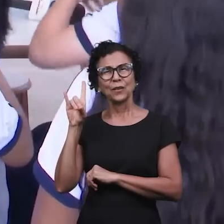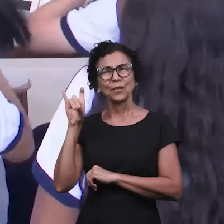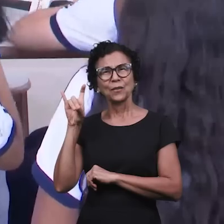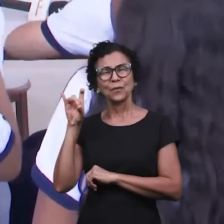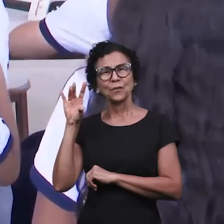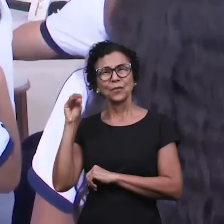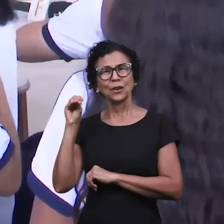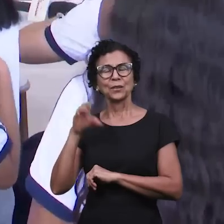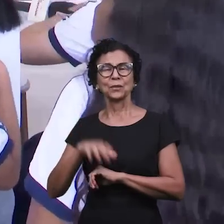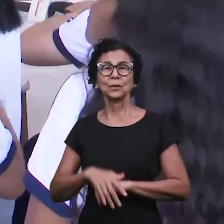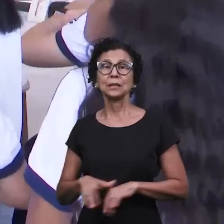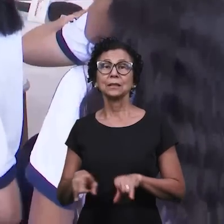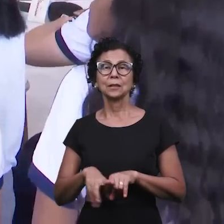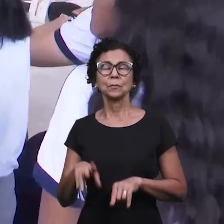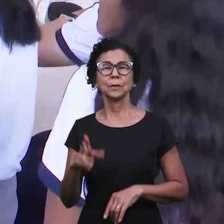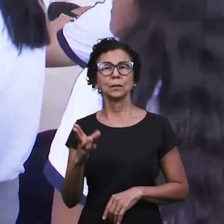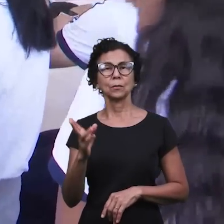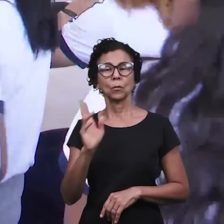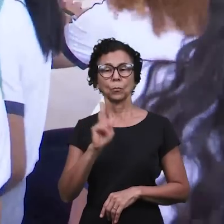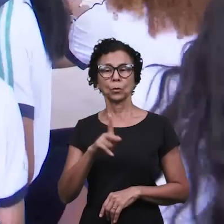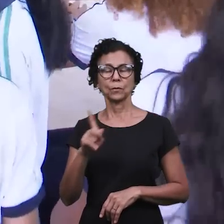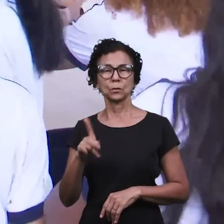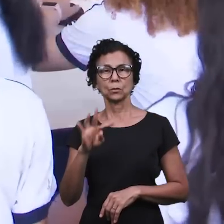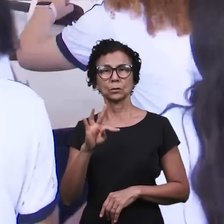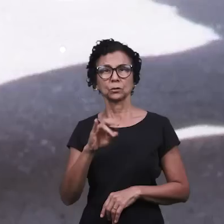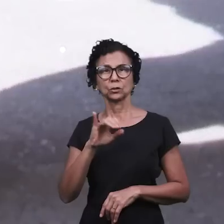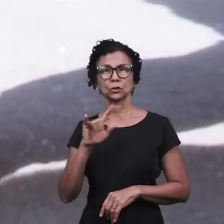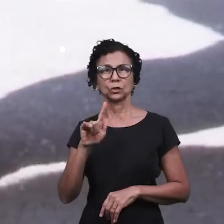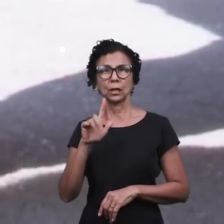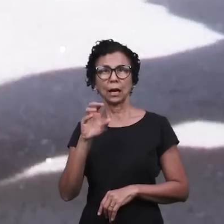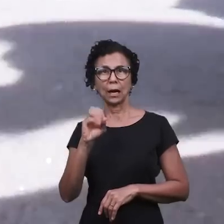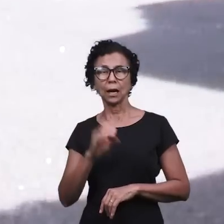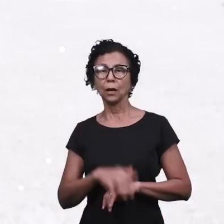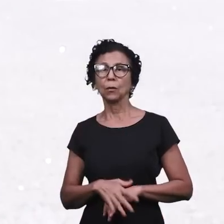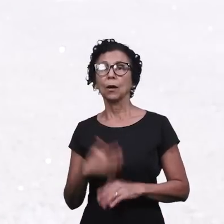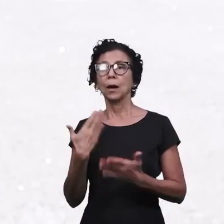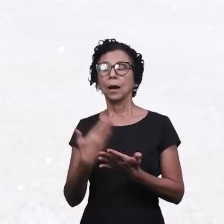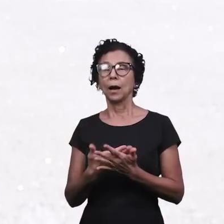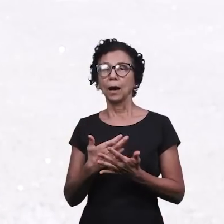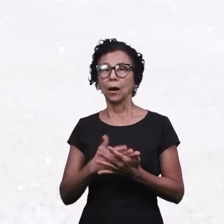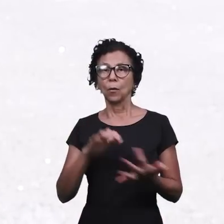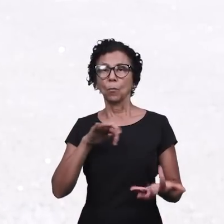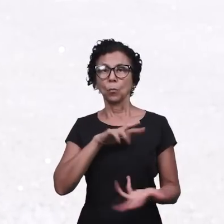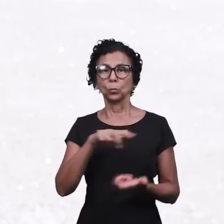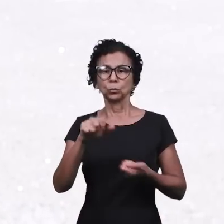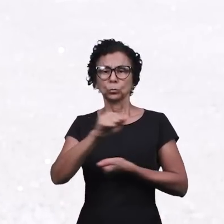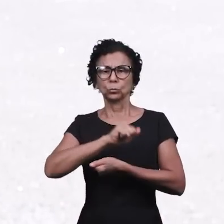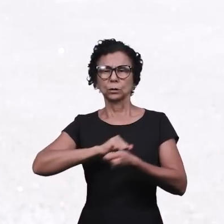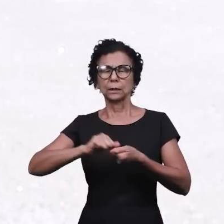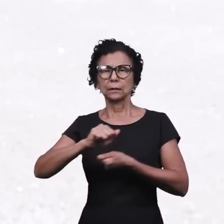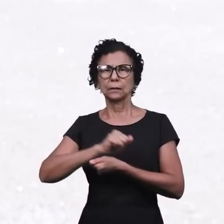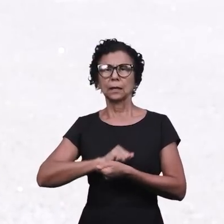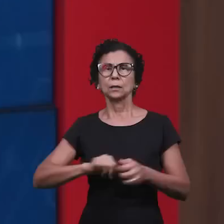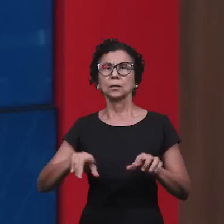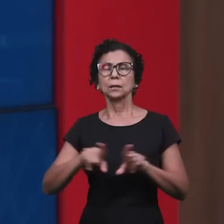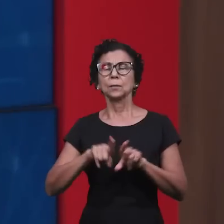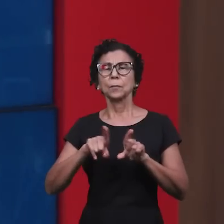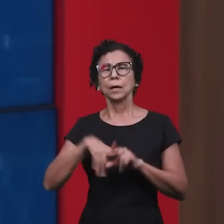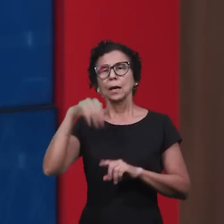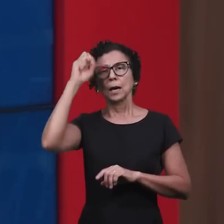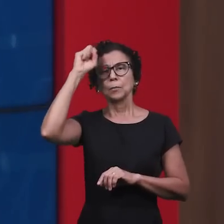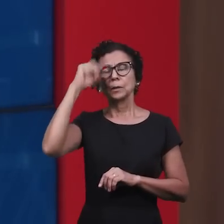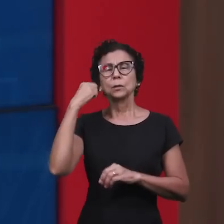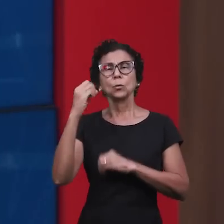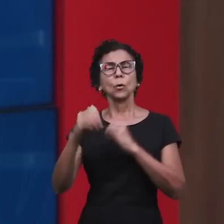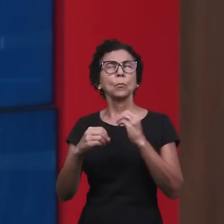o professor Tiago Costa, os alunos tiveram também uma aula sobre sustentabilidade. Aprenderam sobre energia solar. Inclusive,